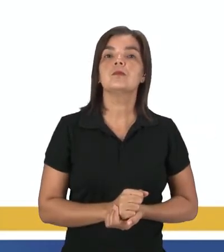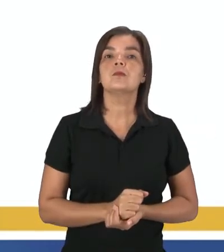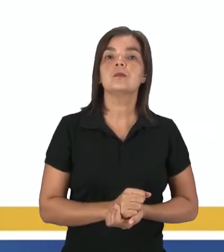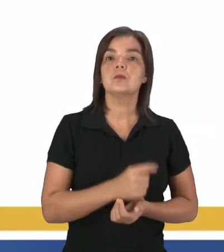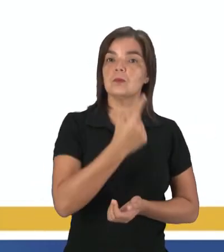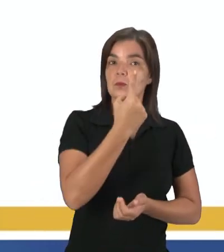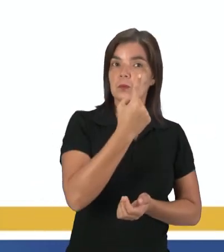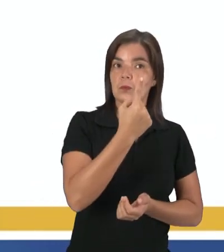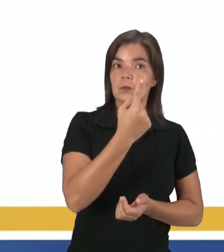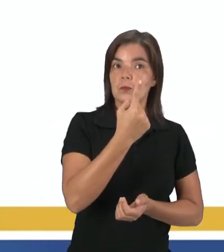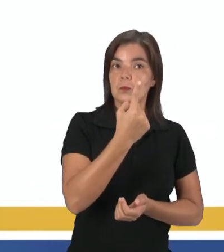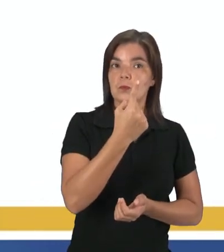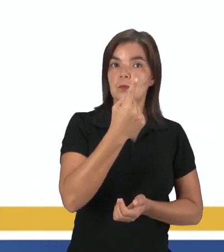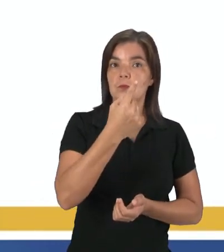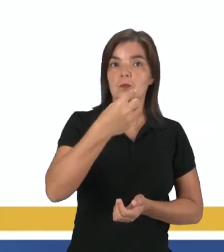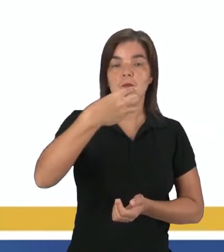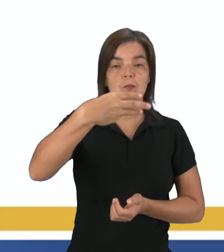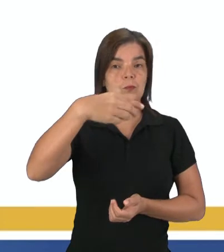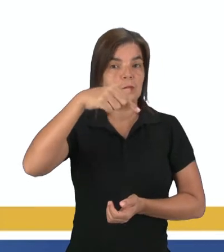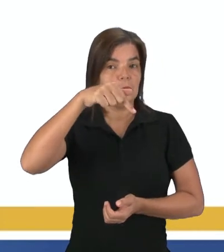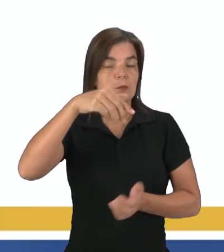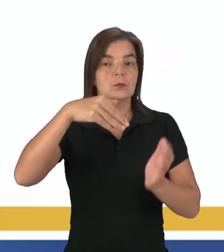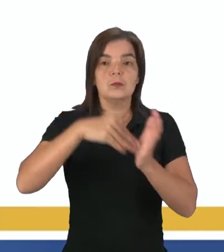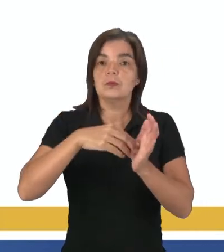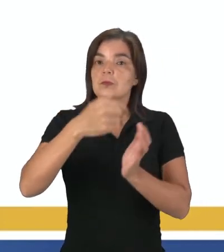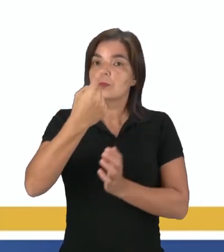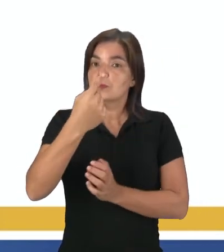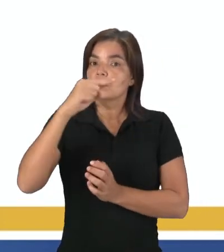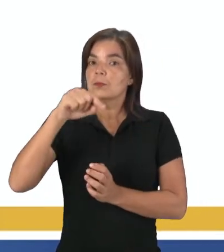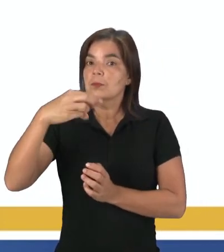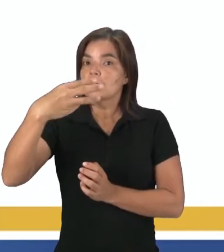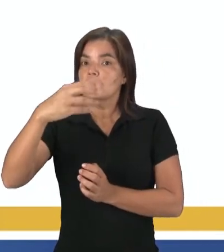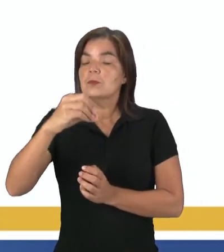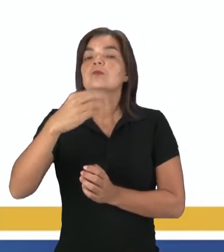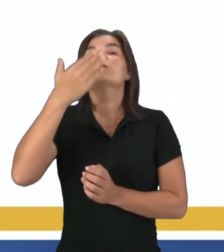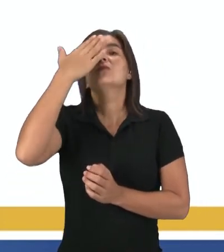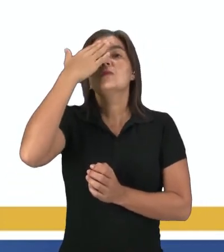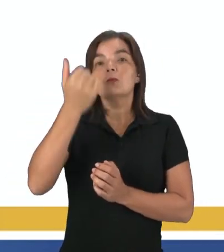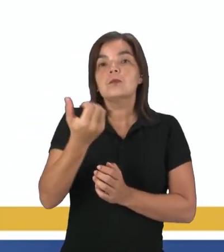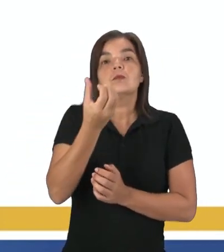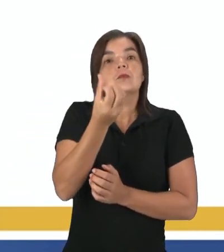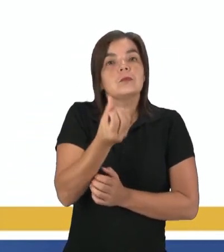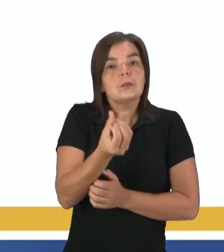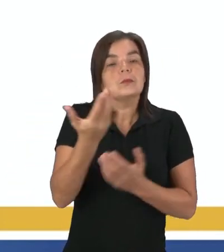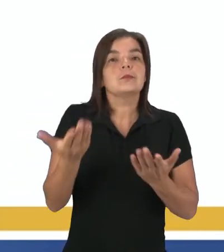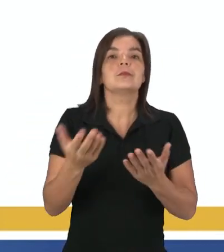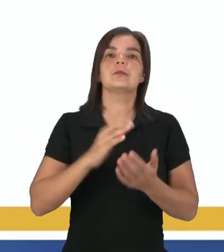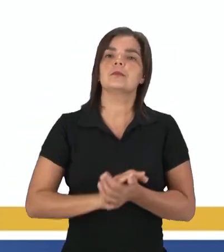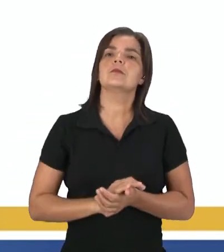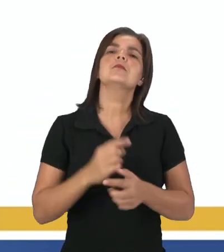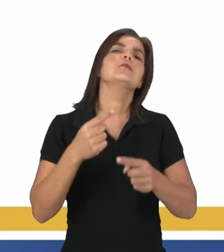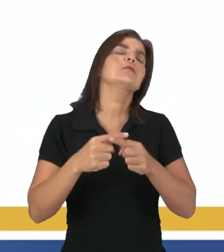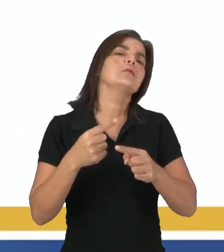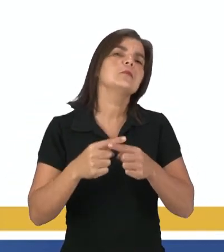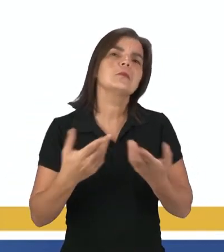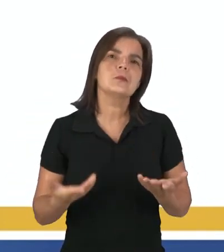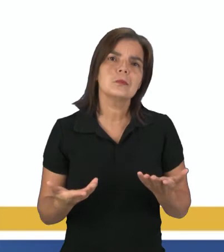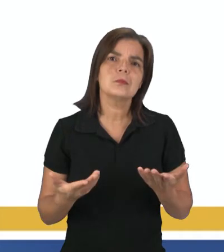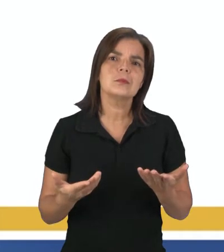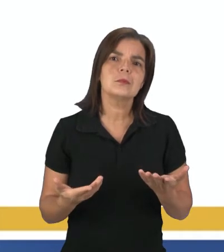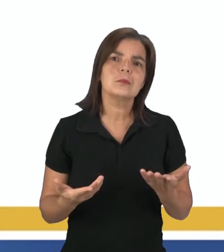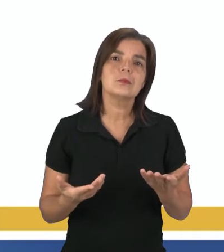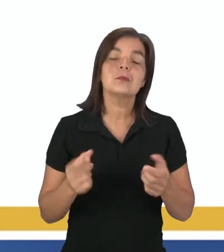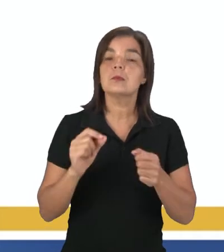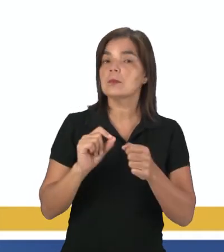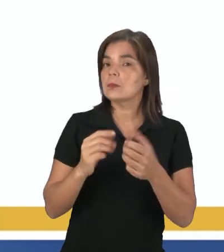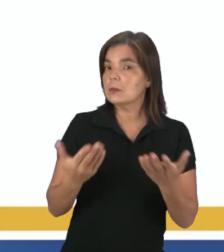de 1,37 até 1,38, para nós podermos descobrir onde está o meu 6. Por que que eu fiz isso? Por que que a